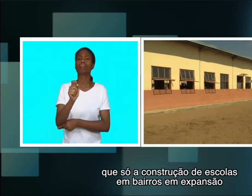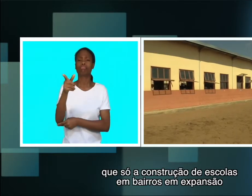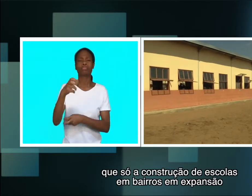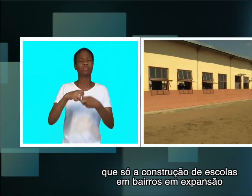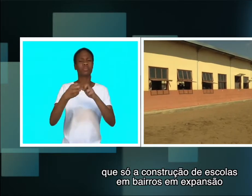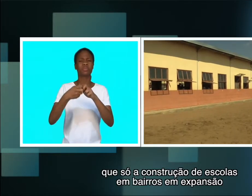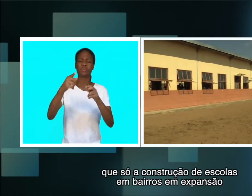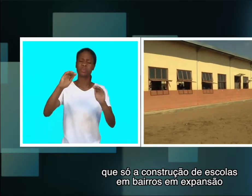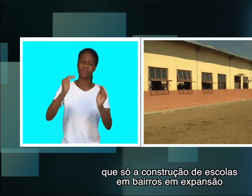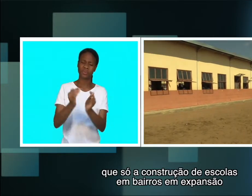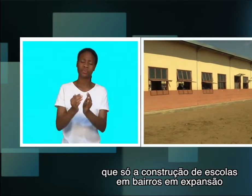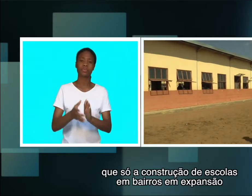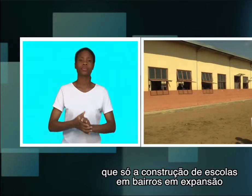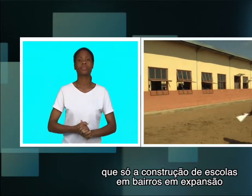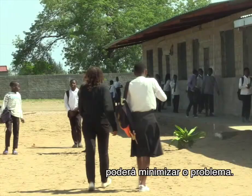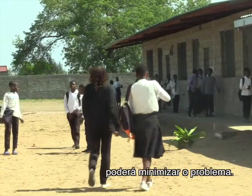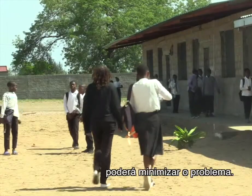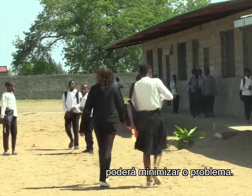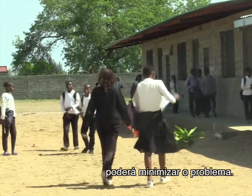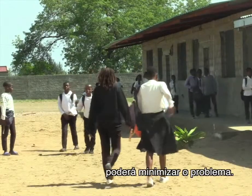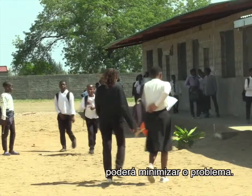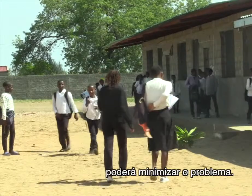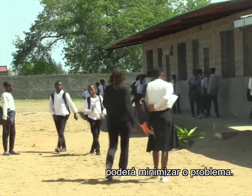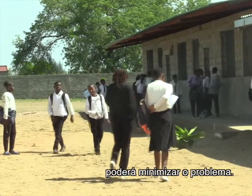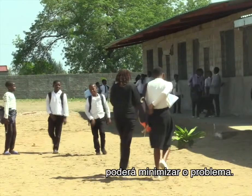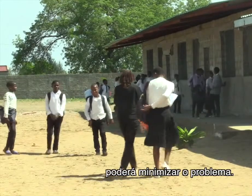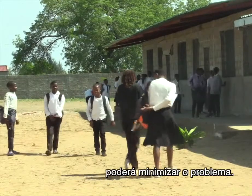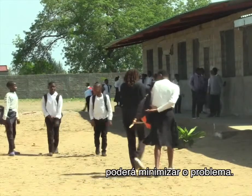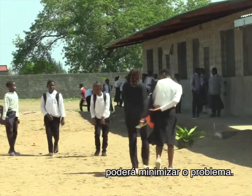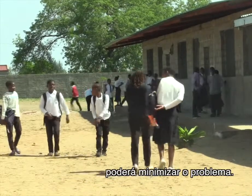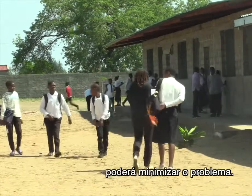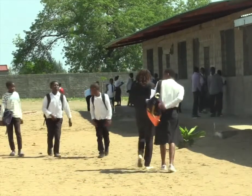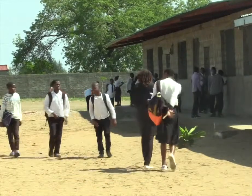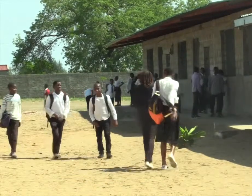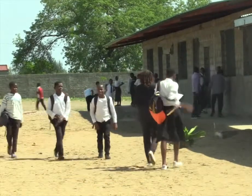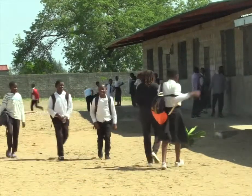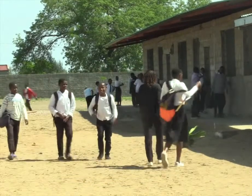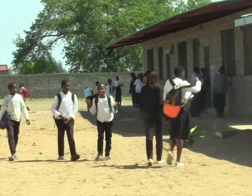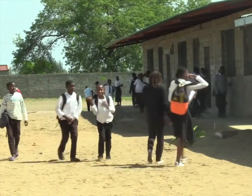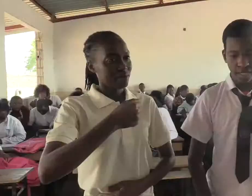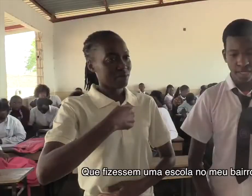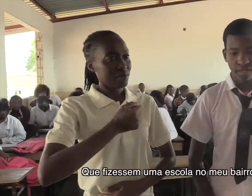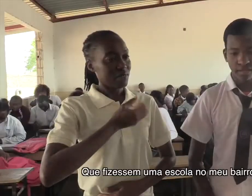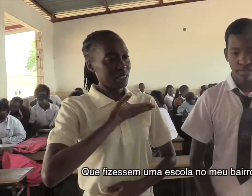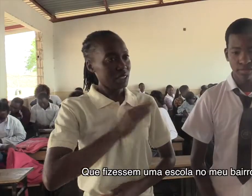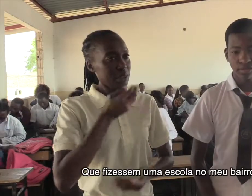a construção de escolas em bairros de extensão poderá minimizar este problema.